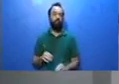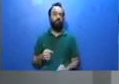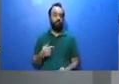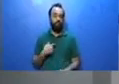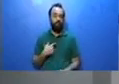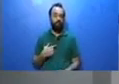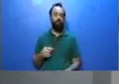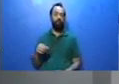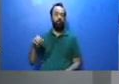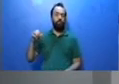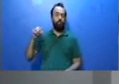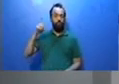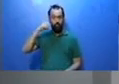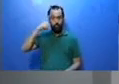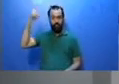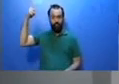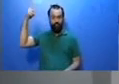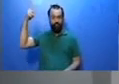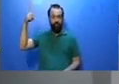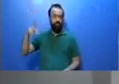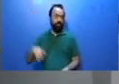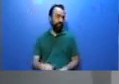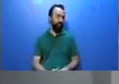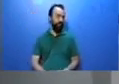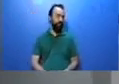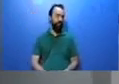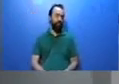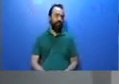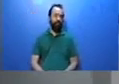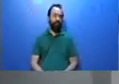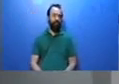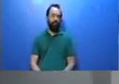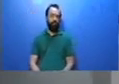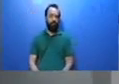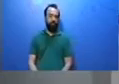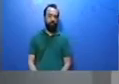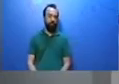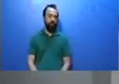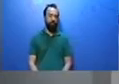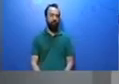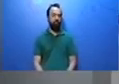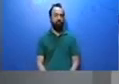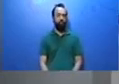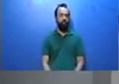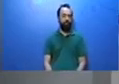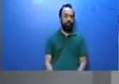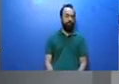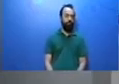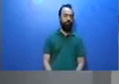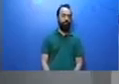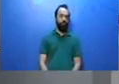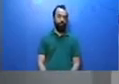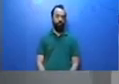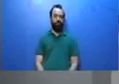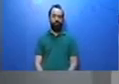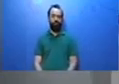nosso texto. Lembra? O Adão irritado, falando que não era